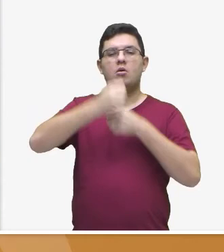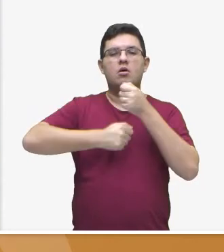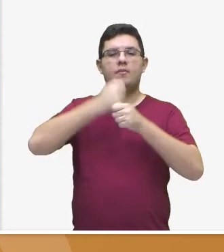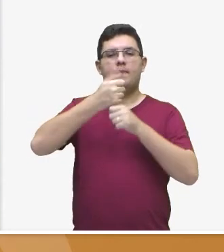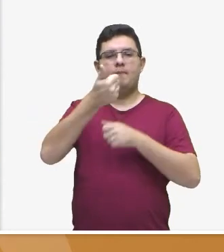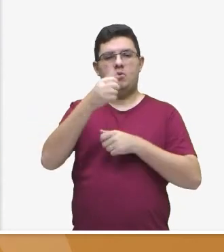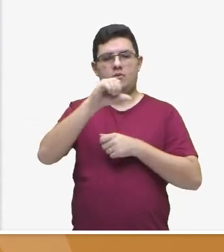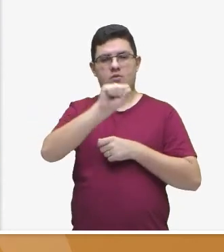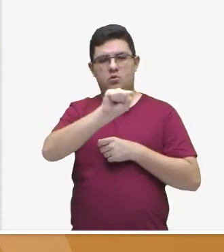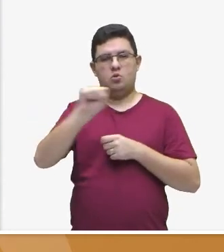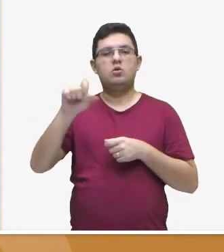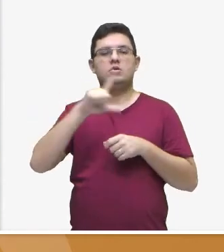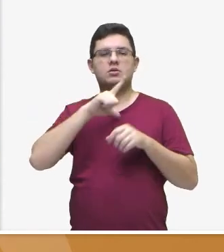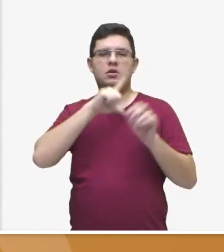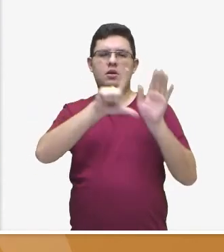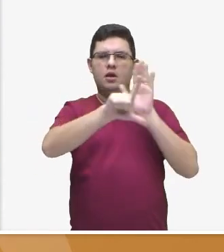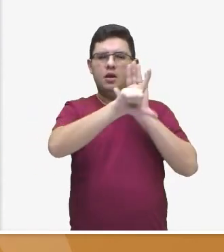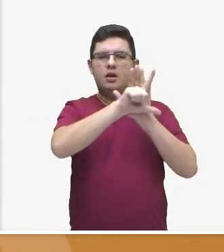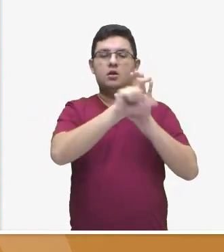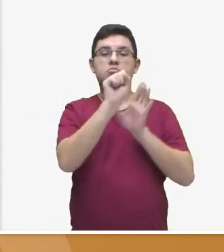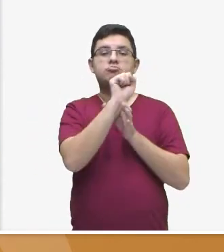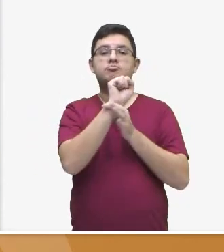1988, ela traz